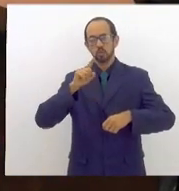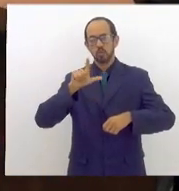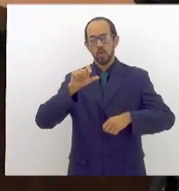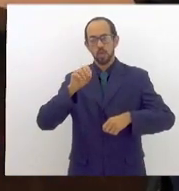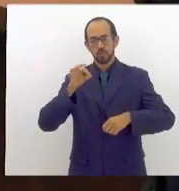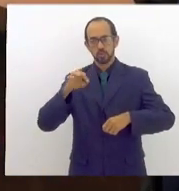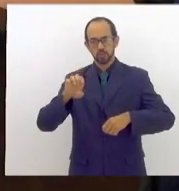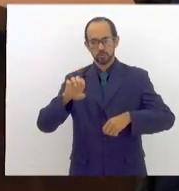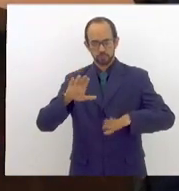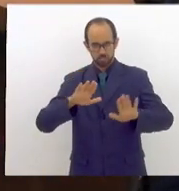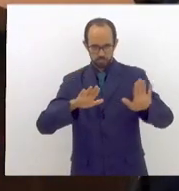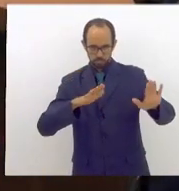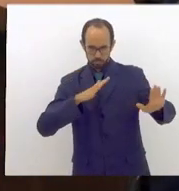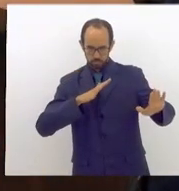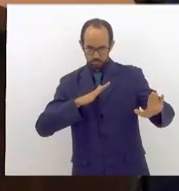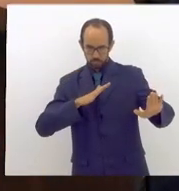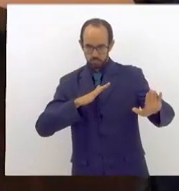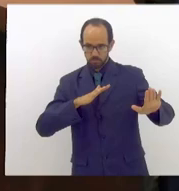Nós